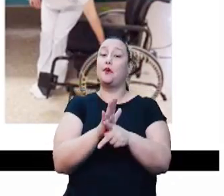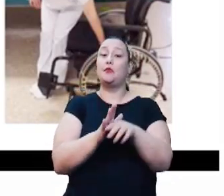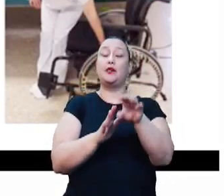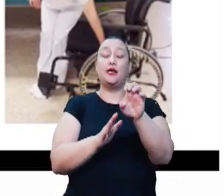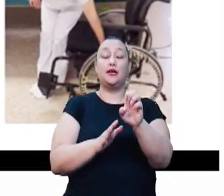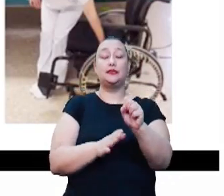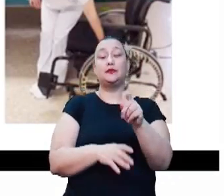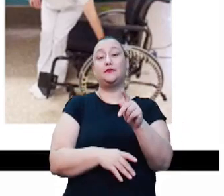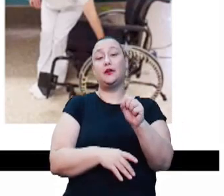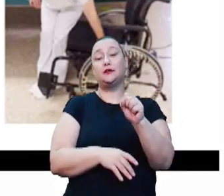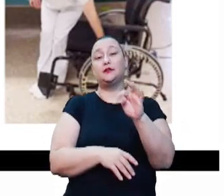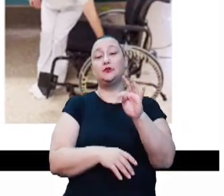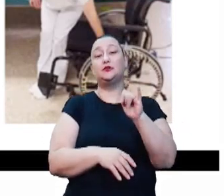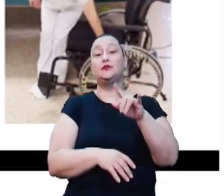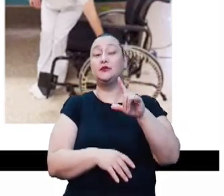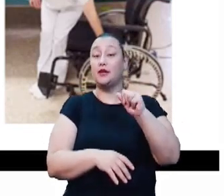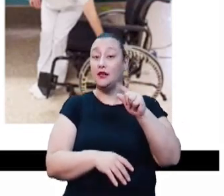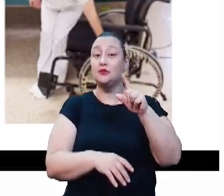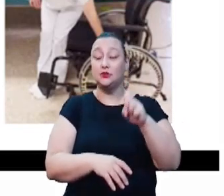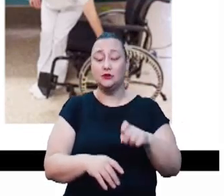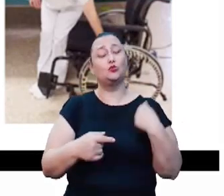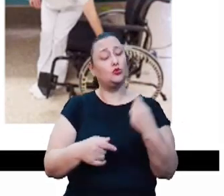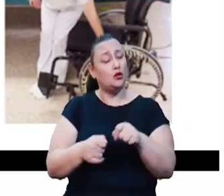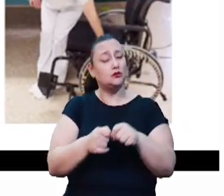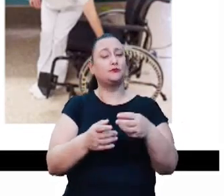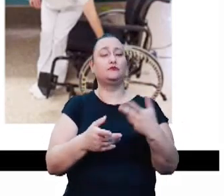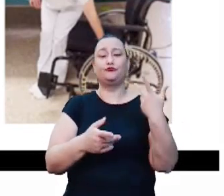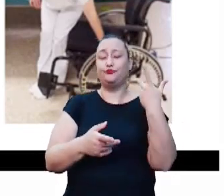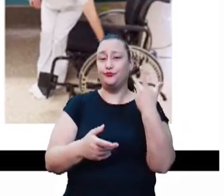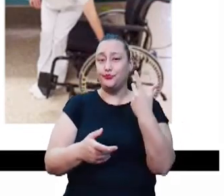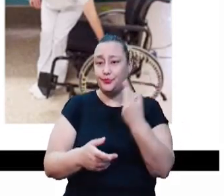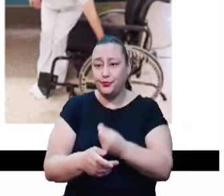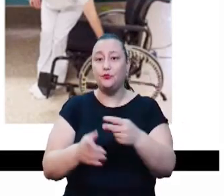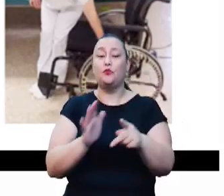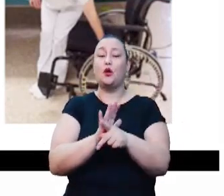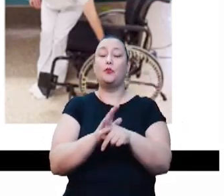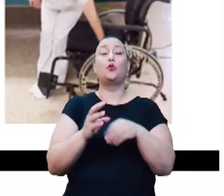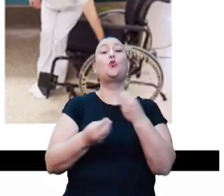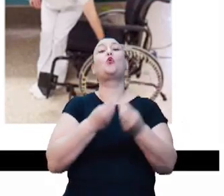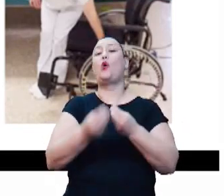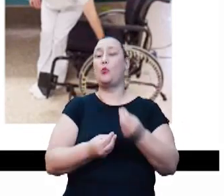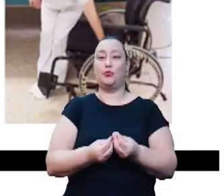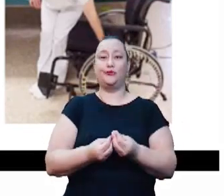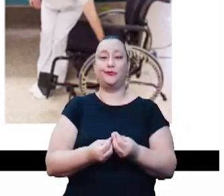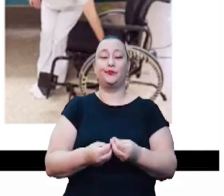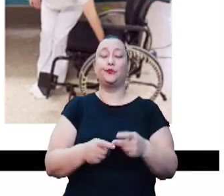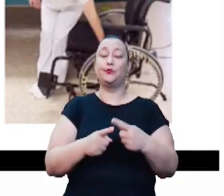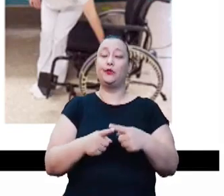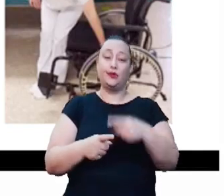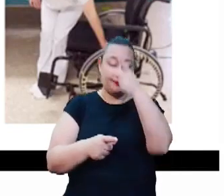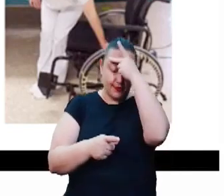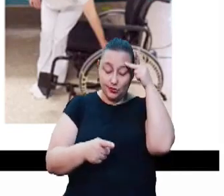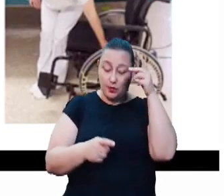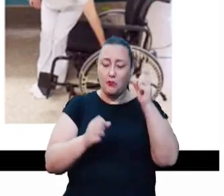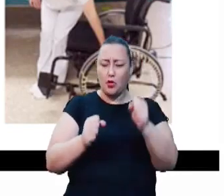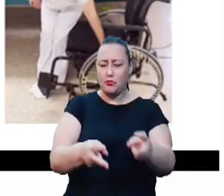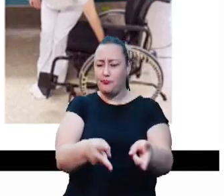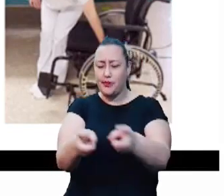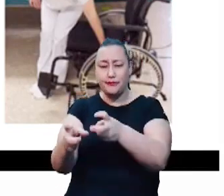né? Então, a gente aplica a toxina botulínica na espasticidade quando a gente vê que o paciente pode ter uma melhora